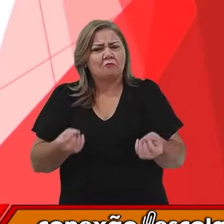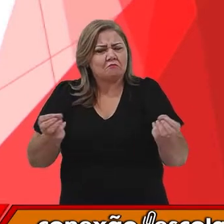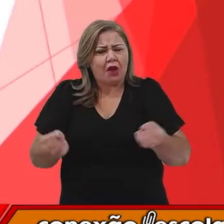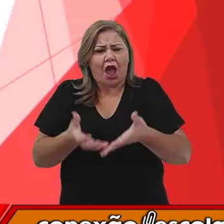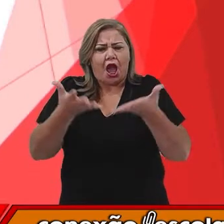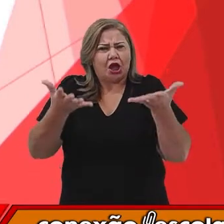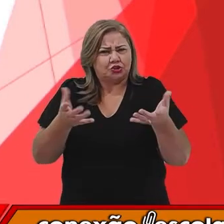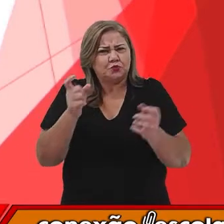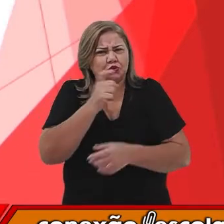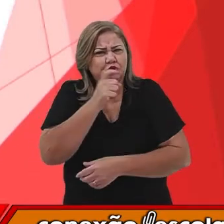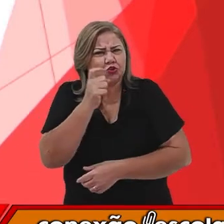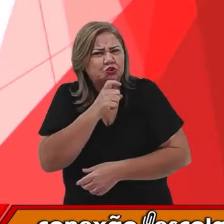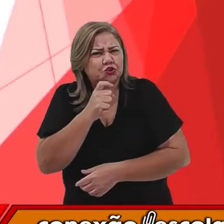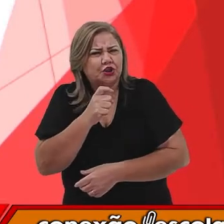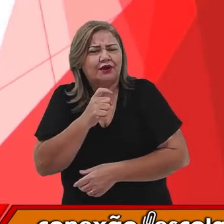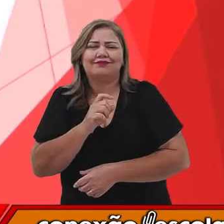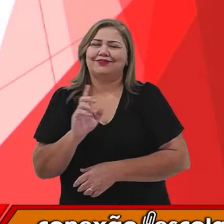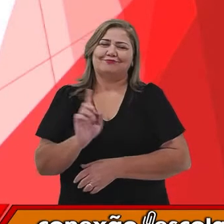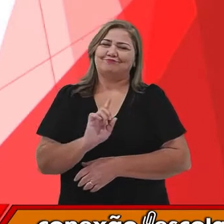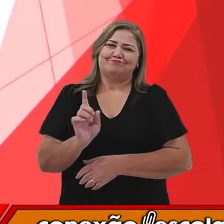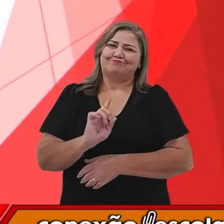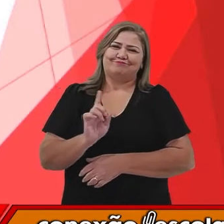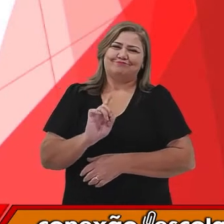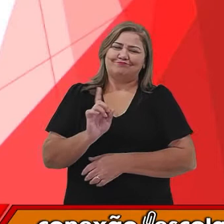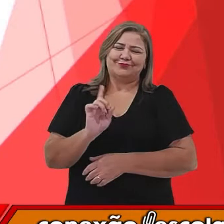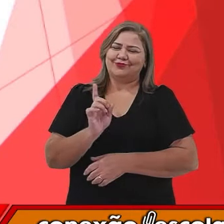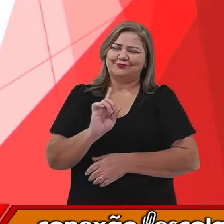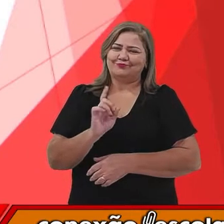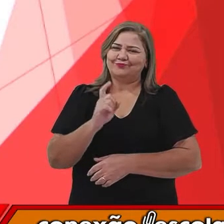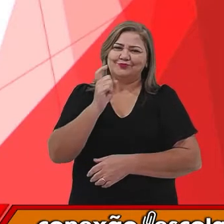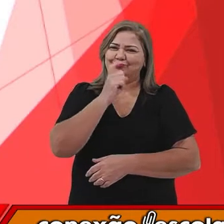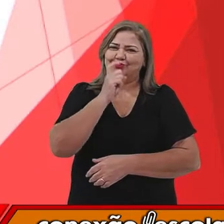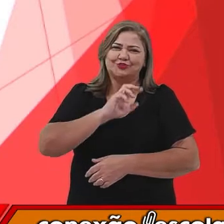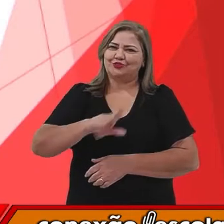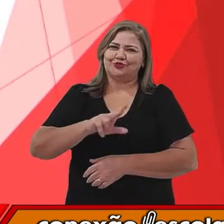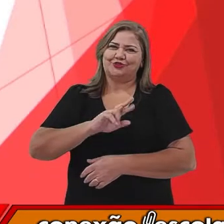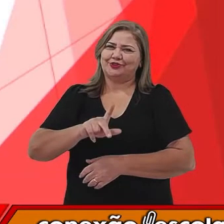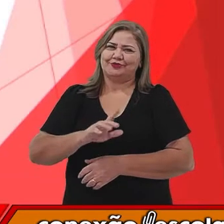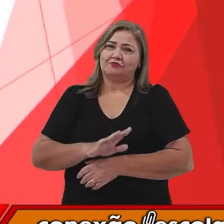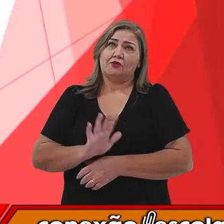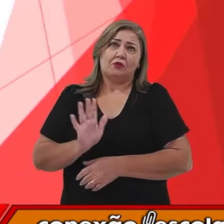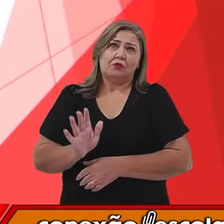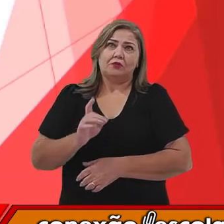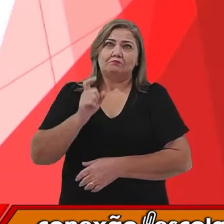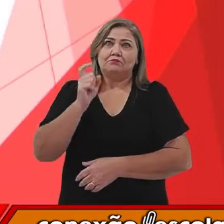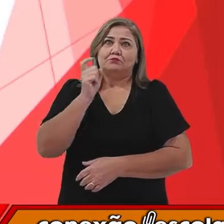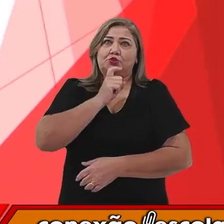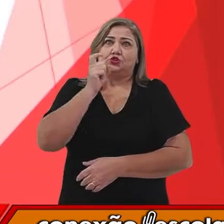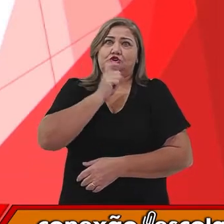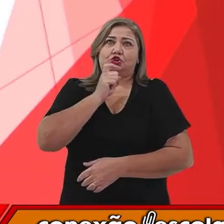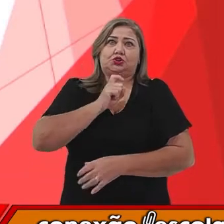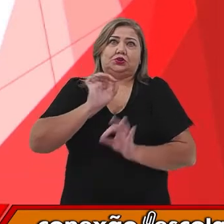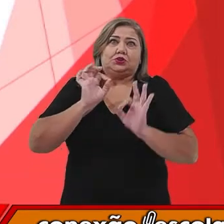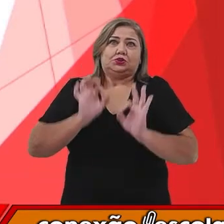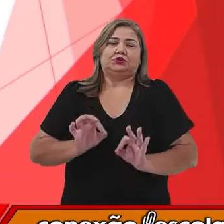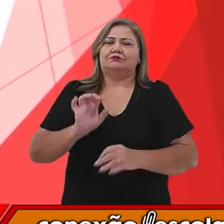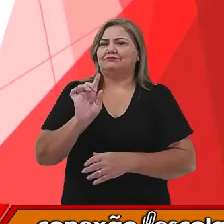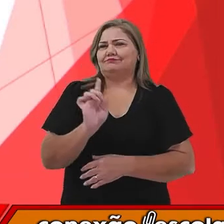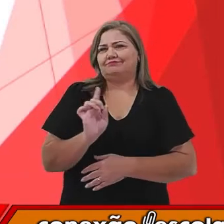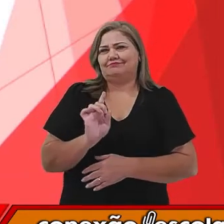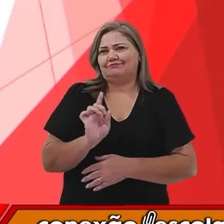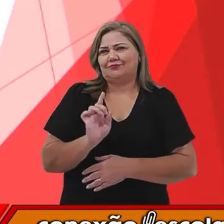mágica, era mentira dela? Não, não era mentira. Ou pelo menos não era totalmente